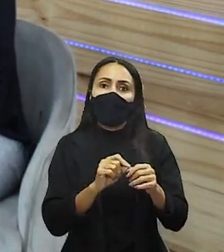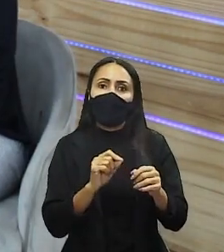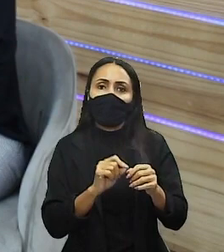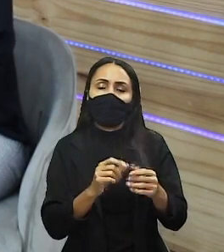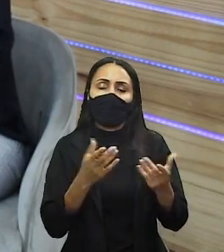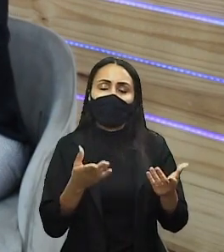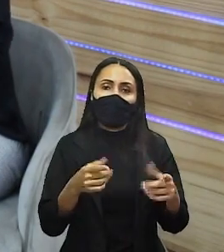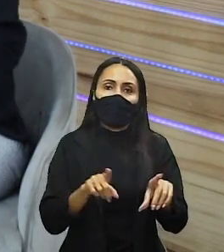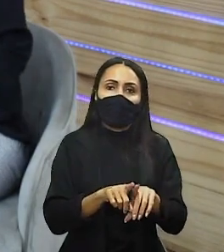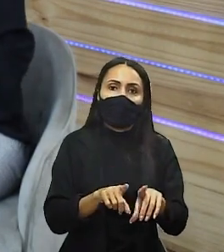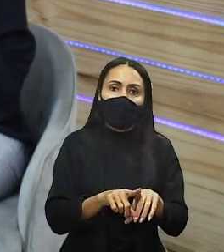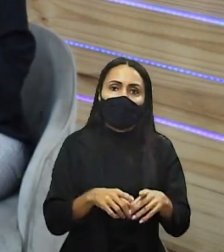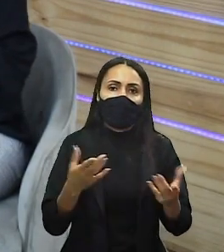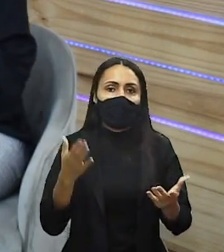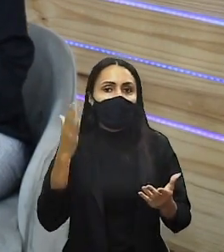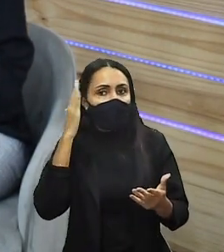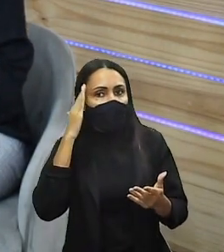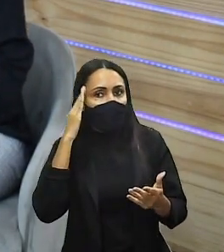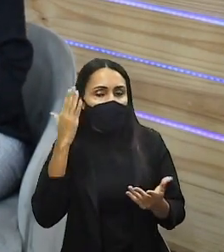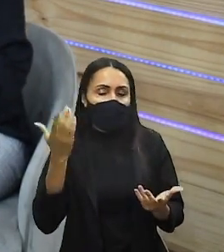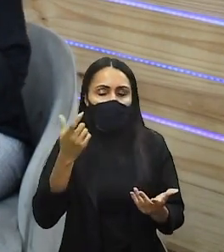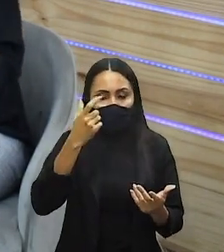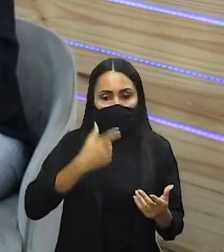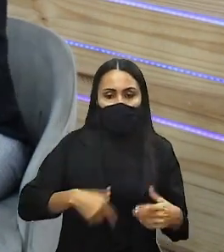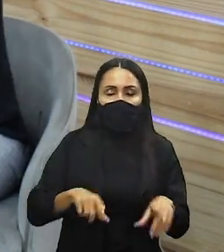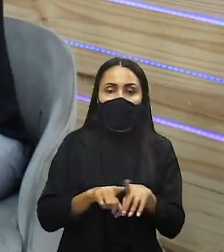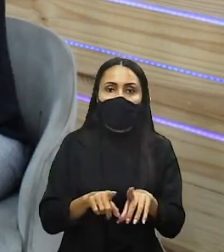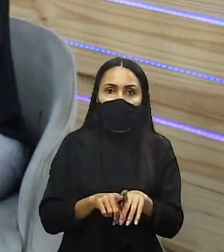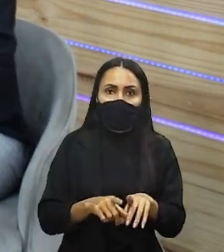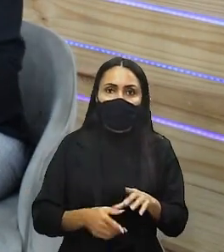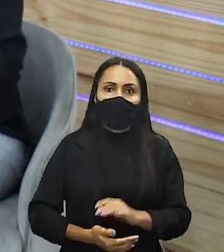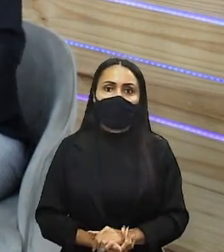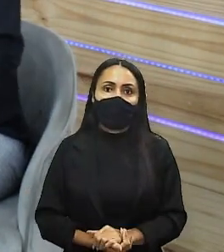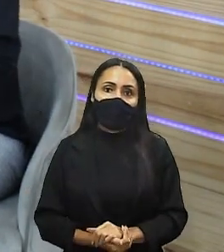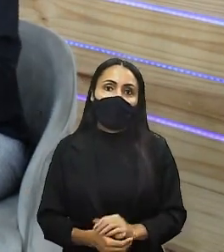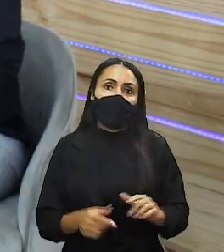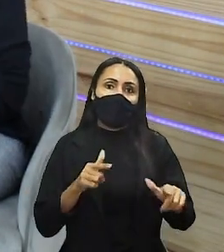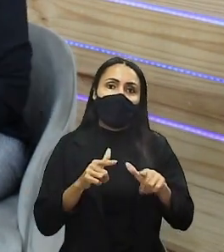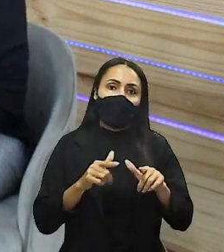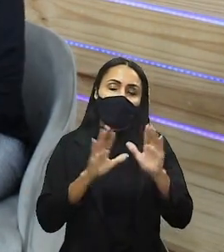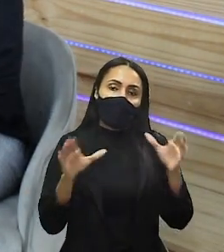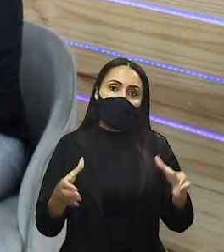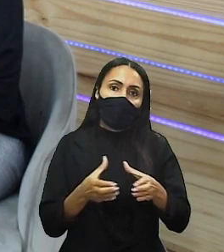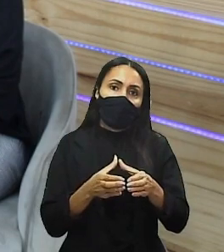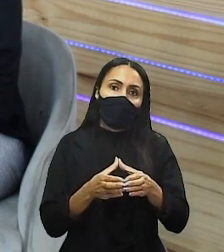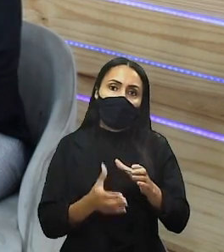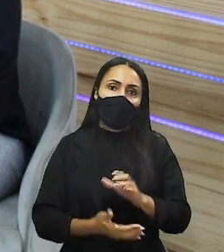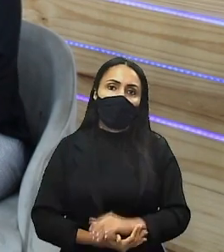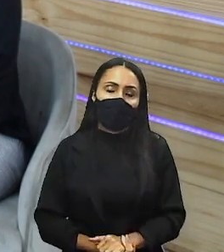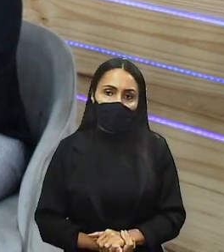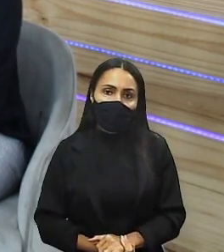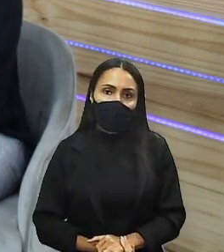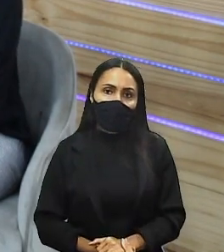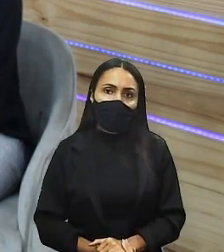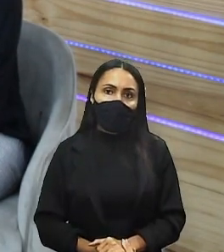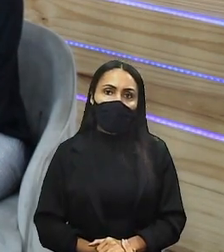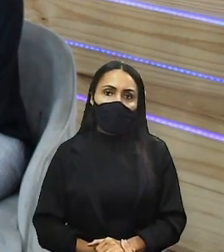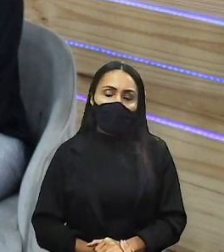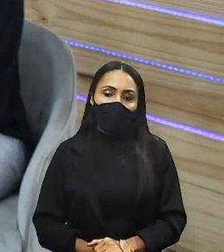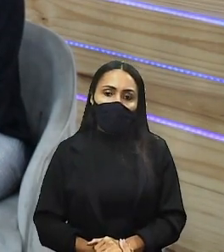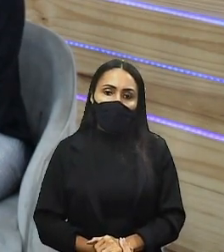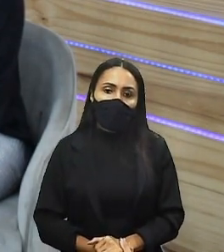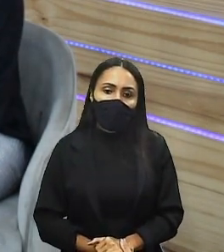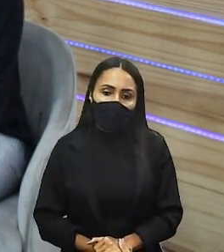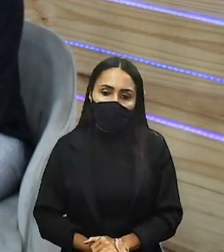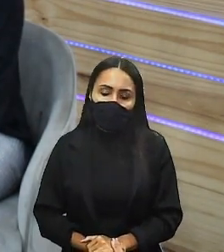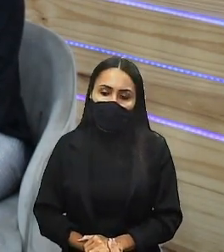parte, para ver se ele entende o seu lado também. Então, é um trabalho em conjunto. O que é que você acha, Mário, da metodologia